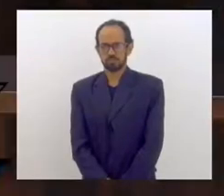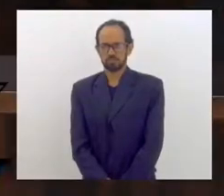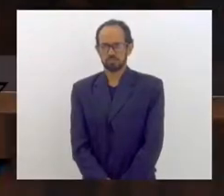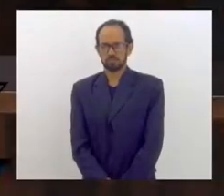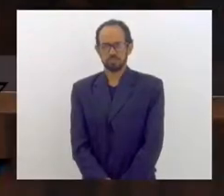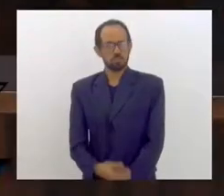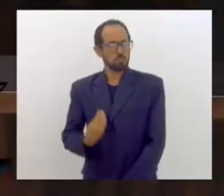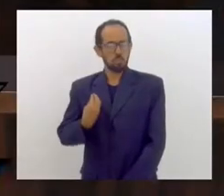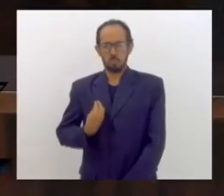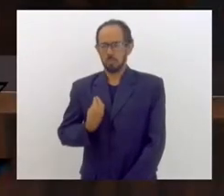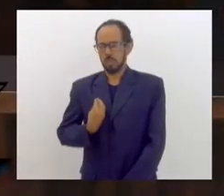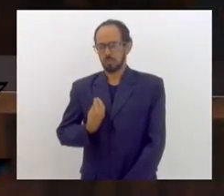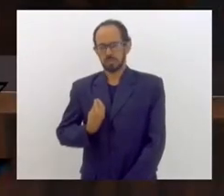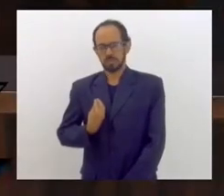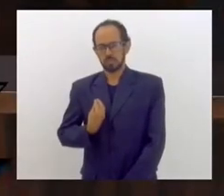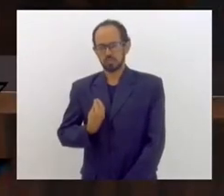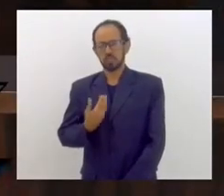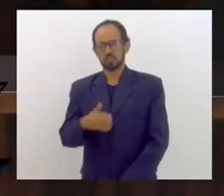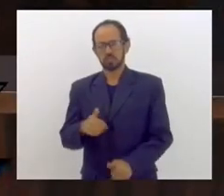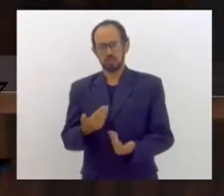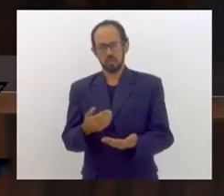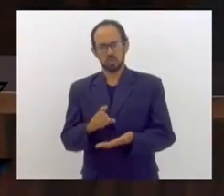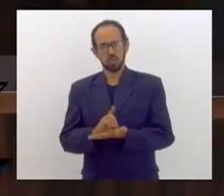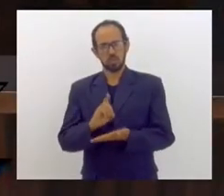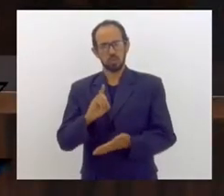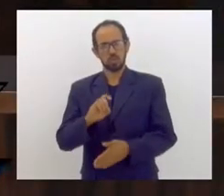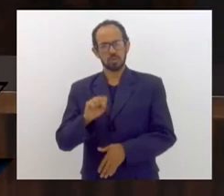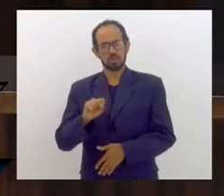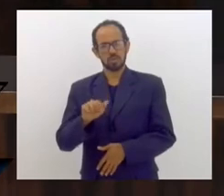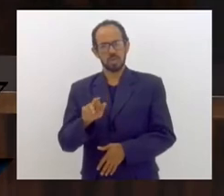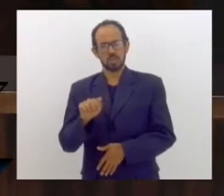Não está presente, então, doutor Serginho.